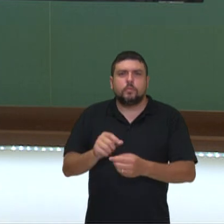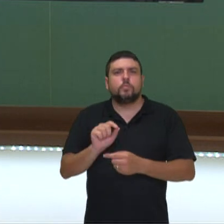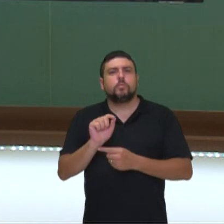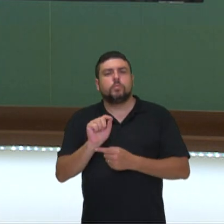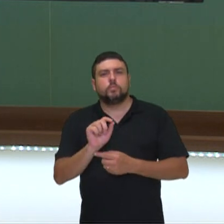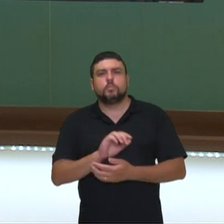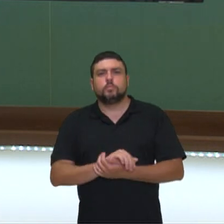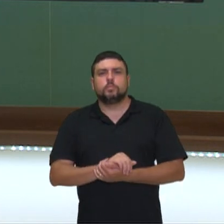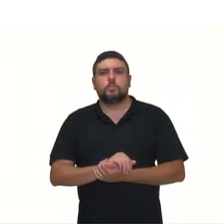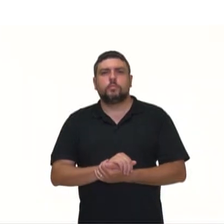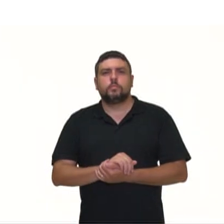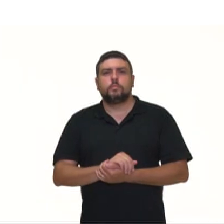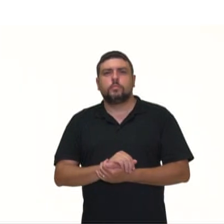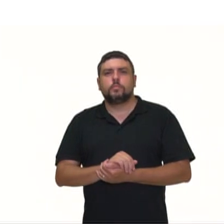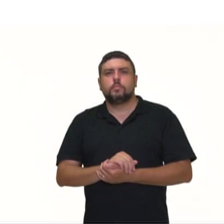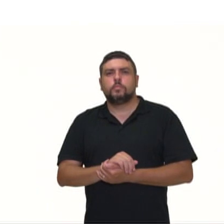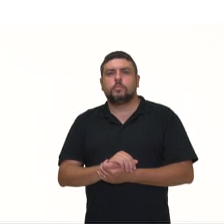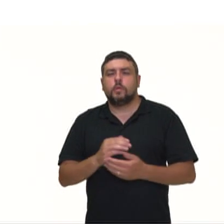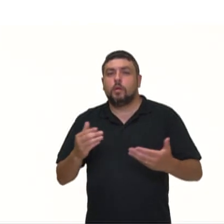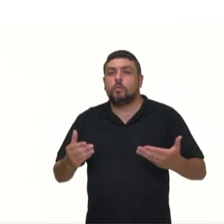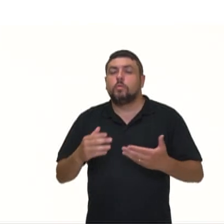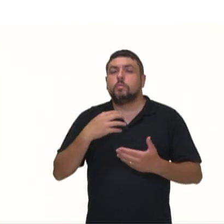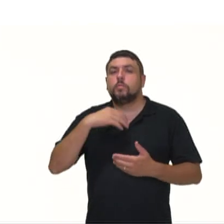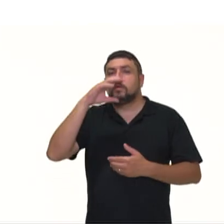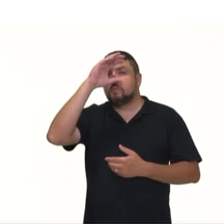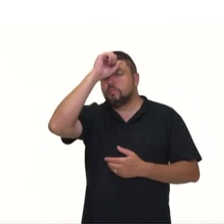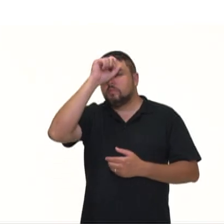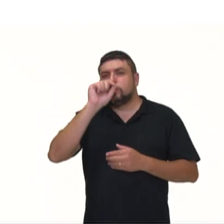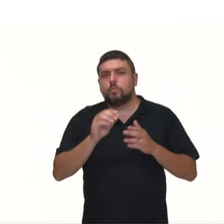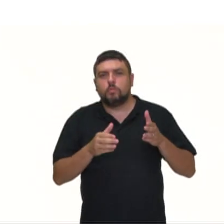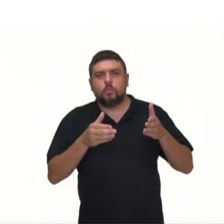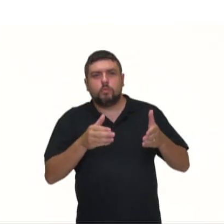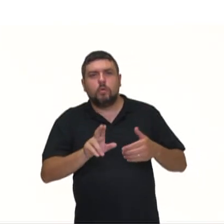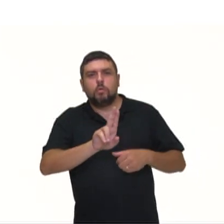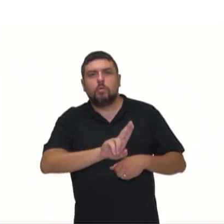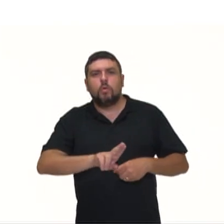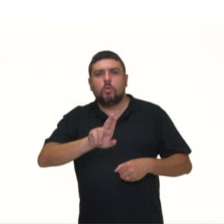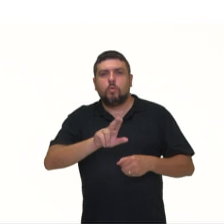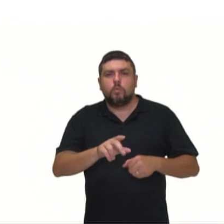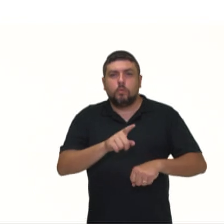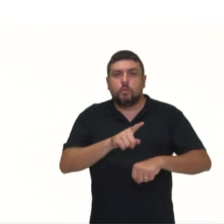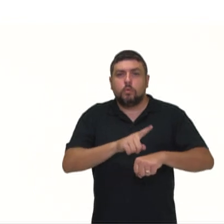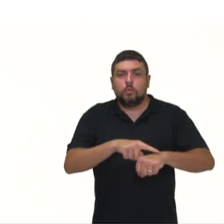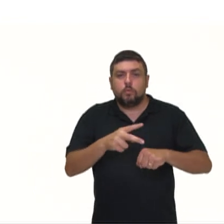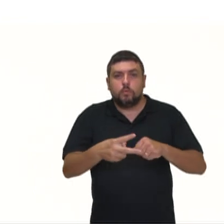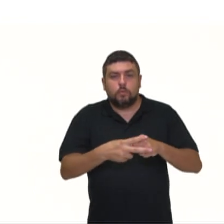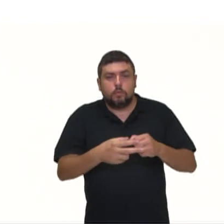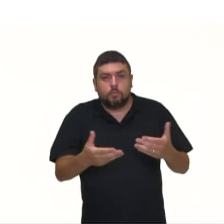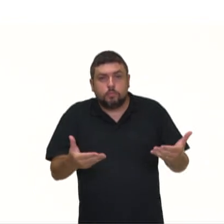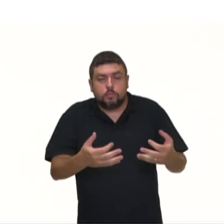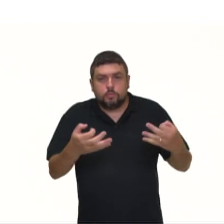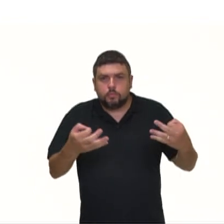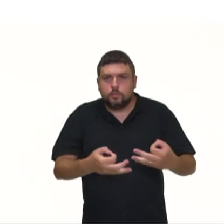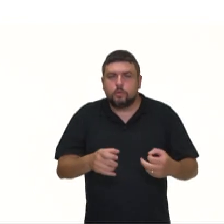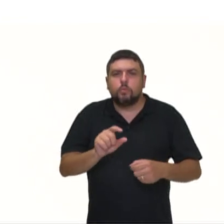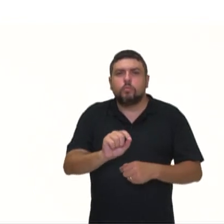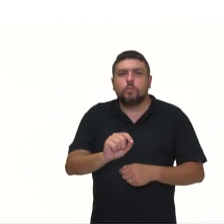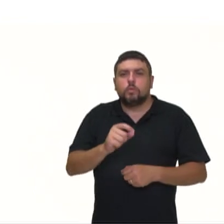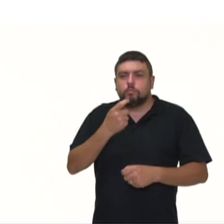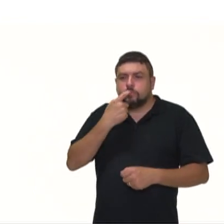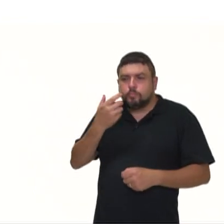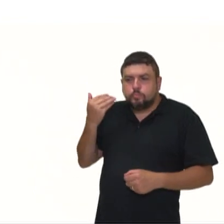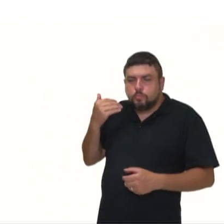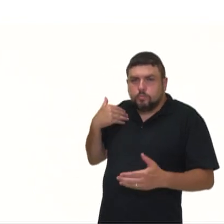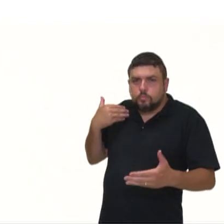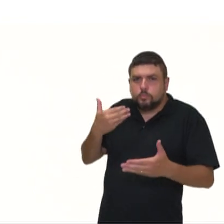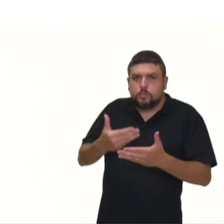aqui. Hoje nós focamos no uso do presente perfeito para falar de ações que tiveram resultado no tempo presente.